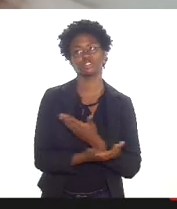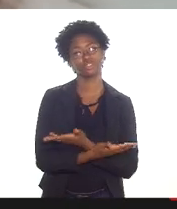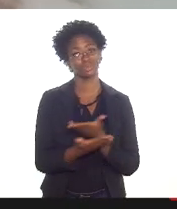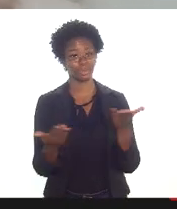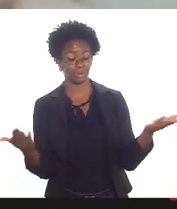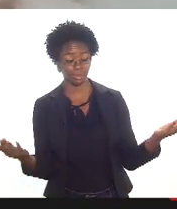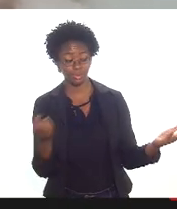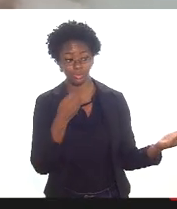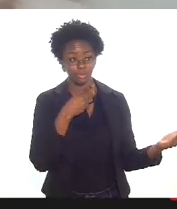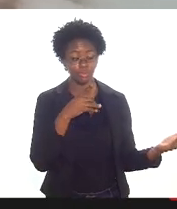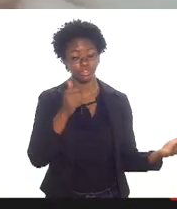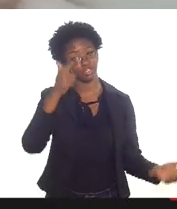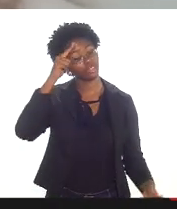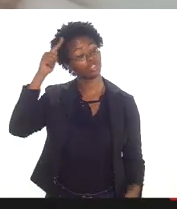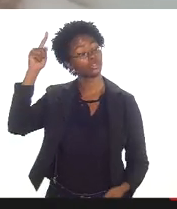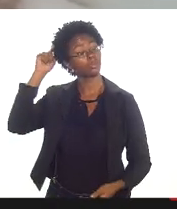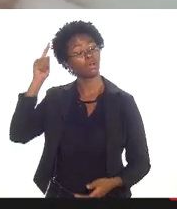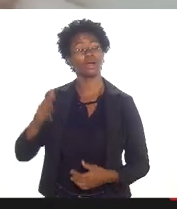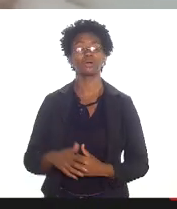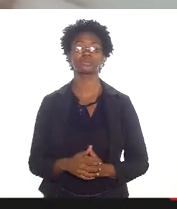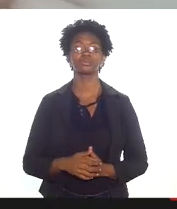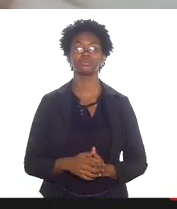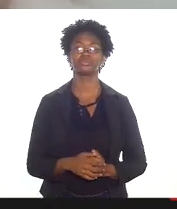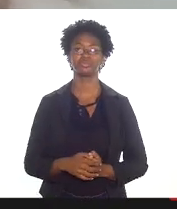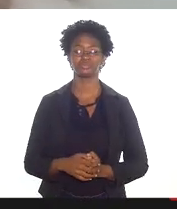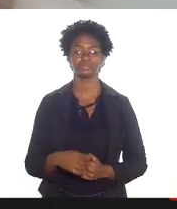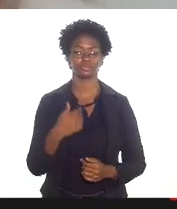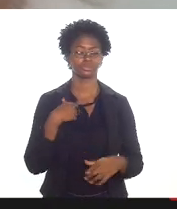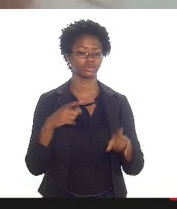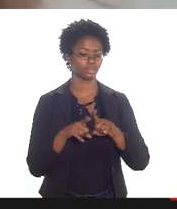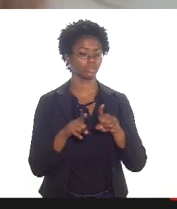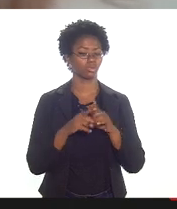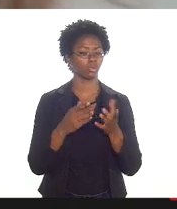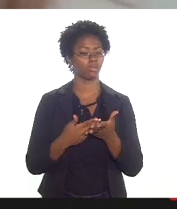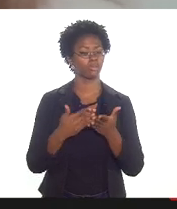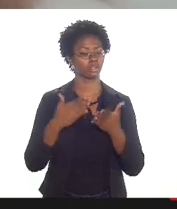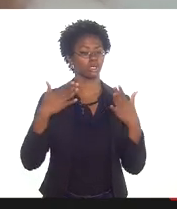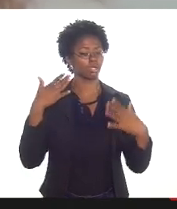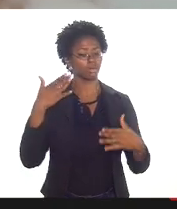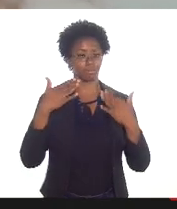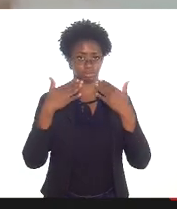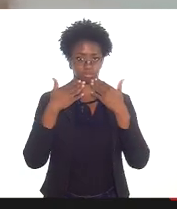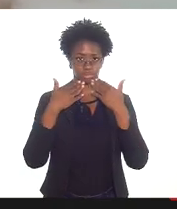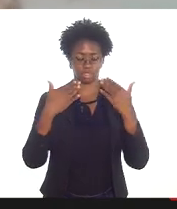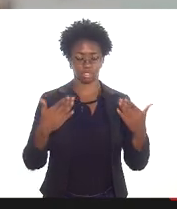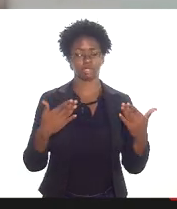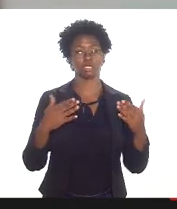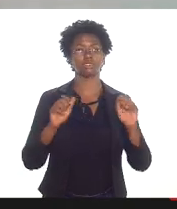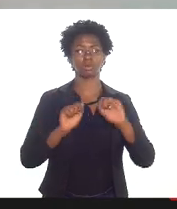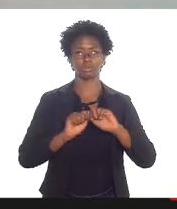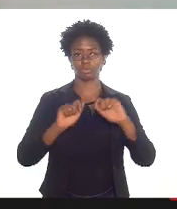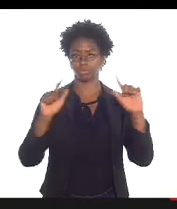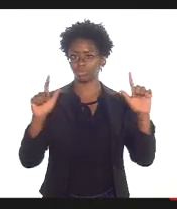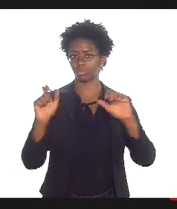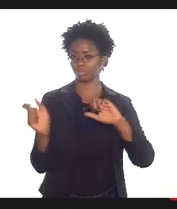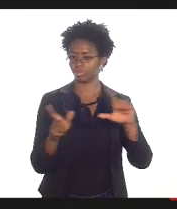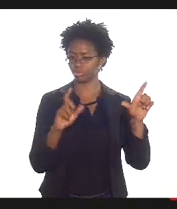todos. Eu vou, então, dar início à minha apresentação, dividindo a tela com vocês.